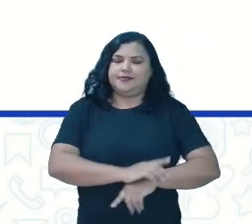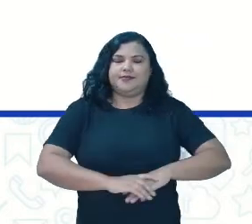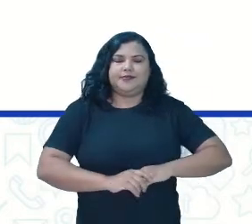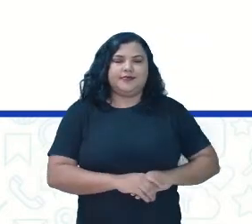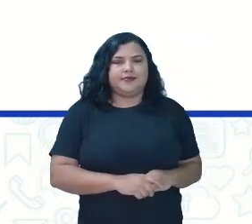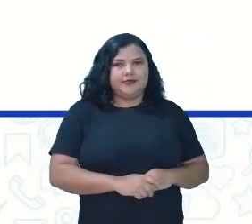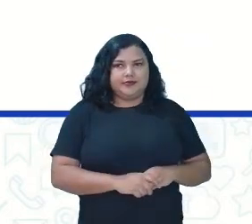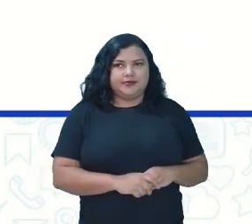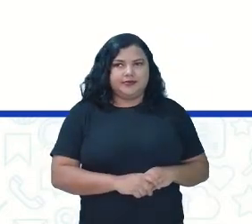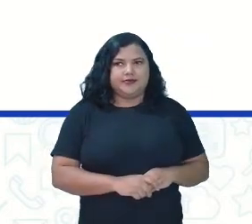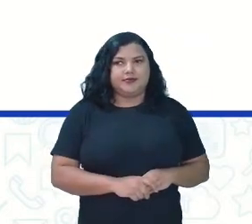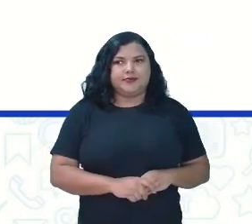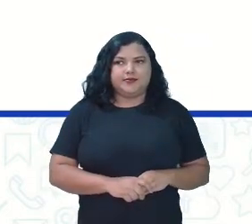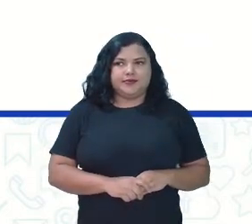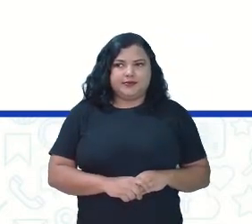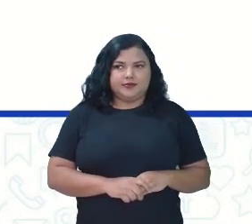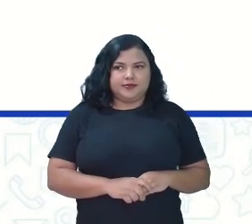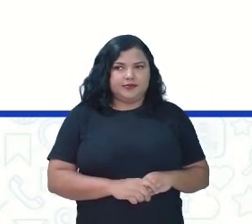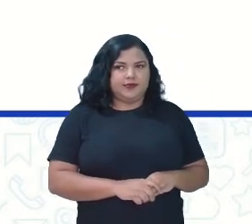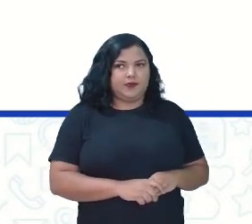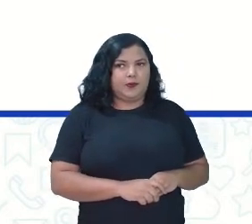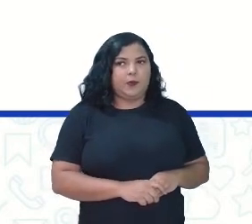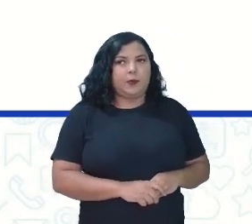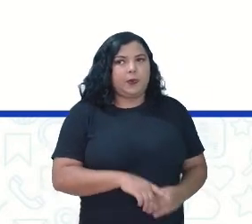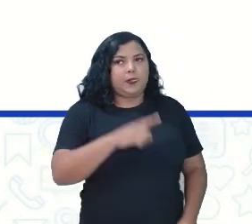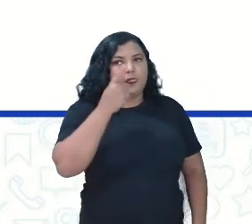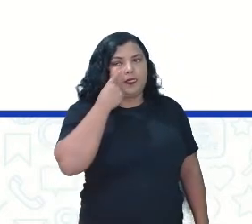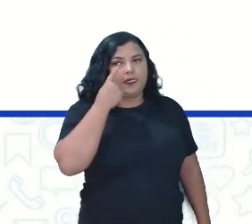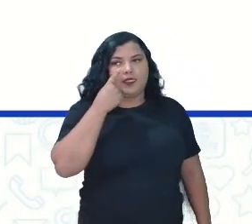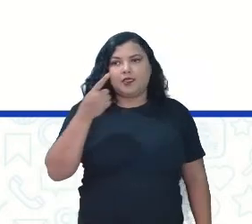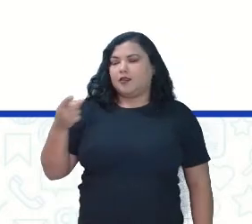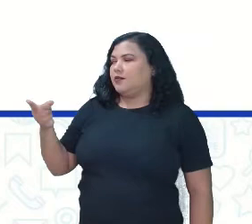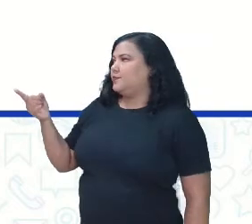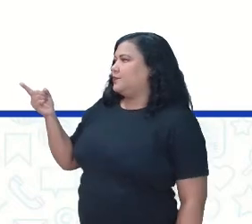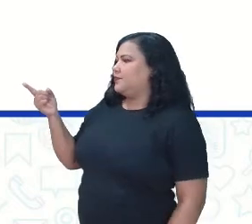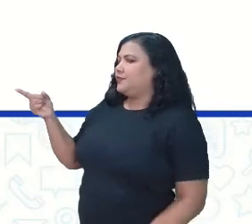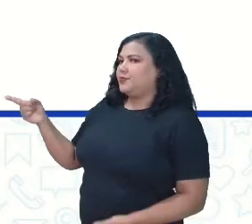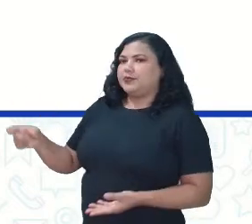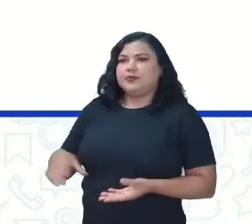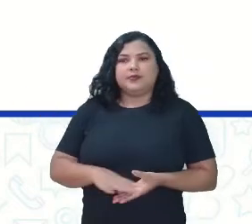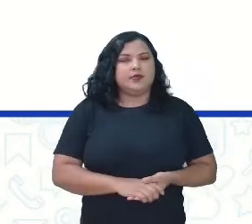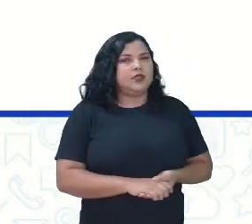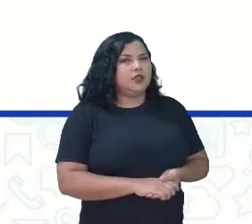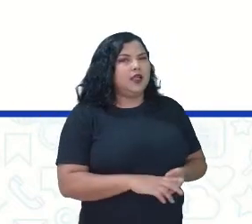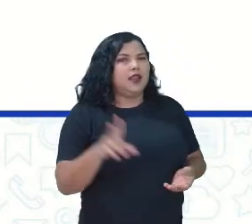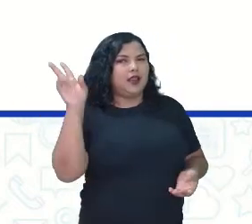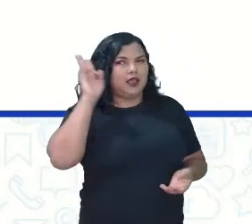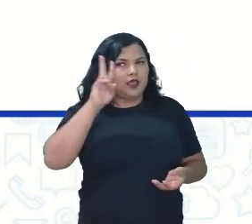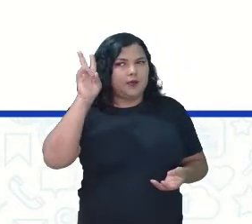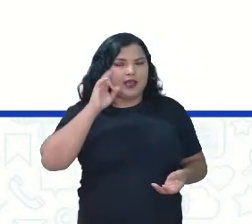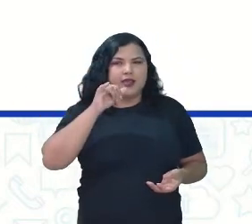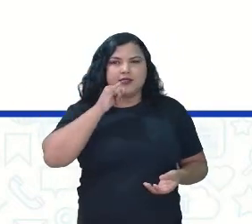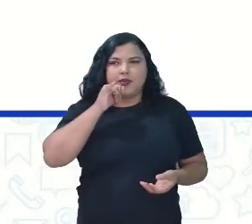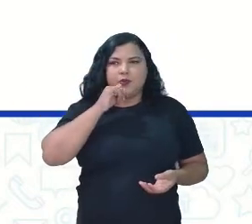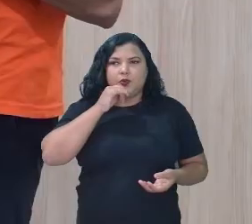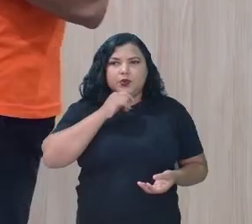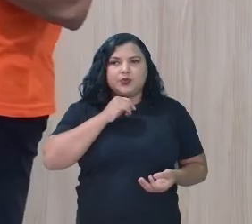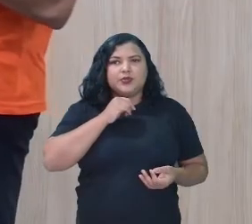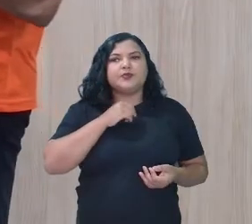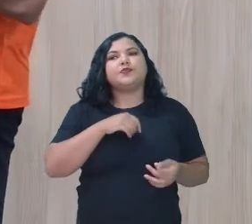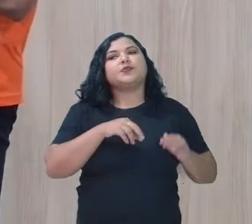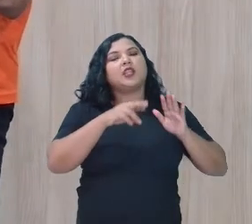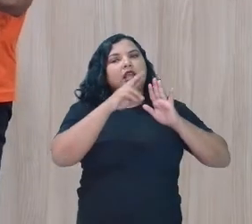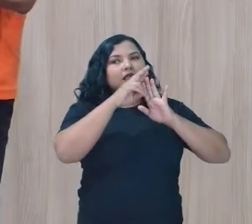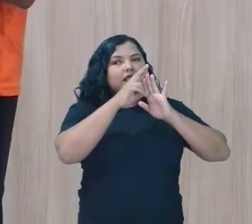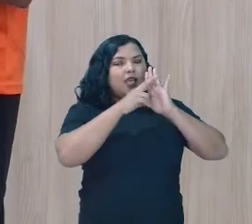são grandezas inversamente proporcionais, certo? Então, lembra lá da regrinha que eu falei para